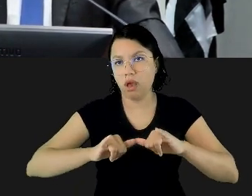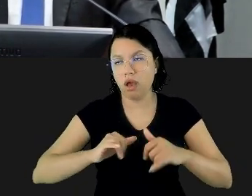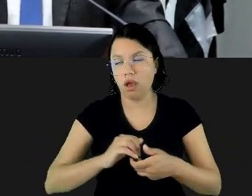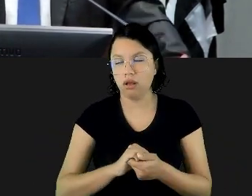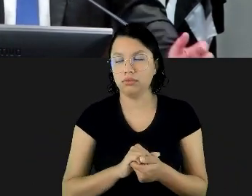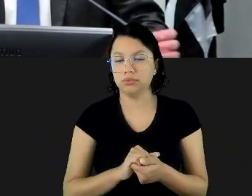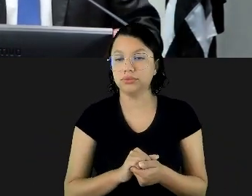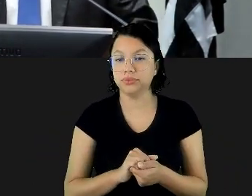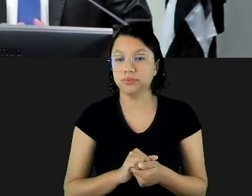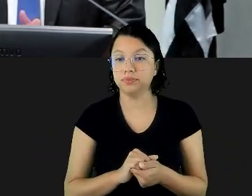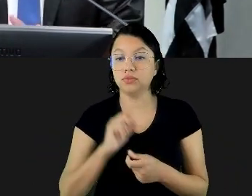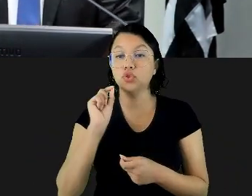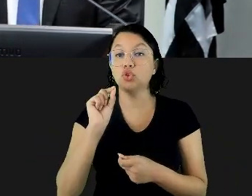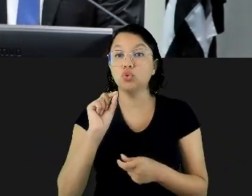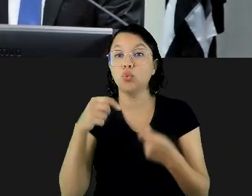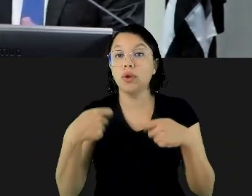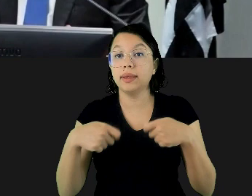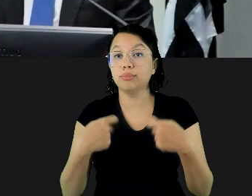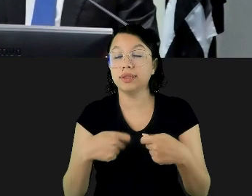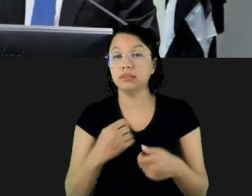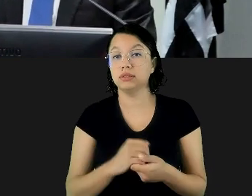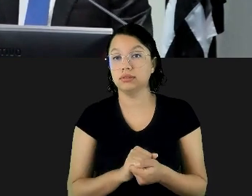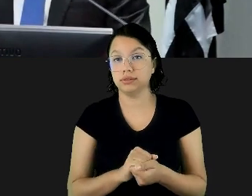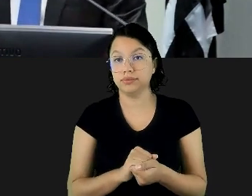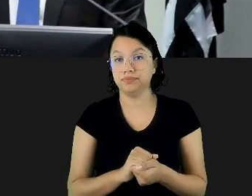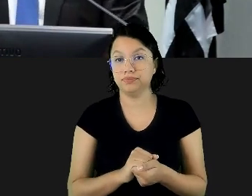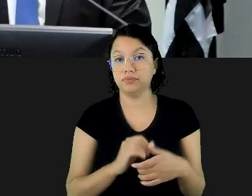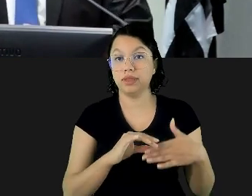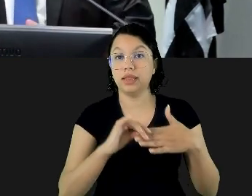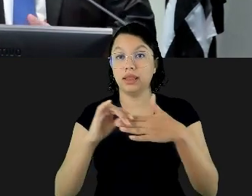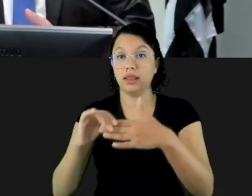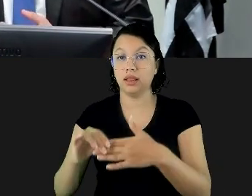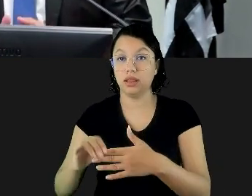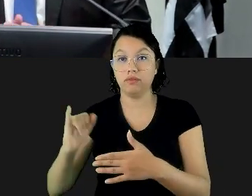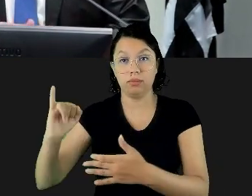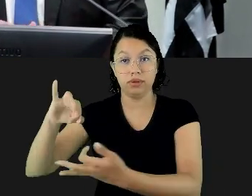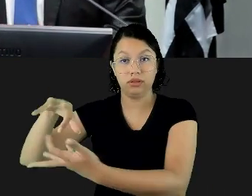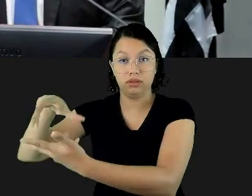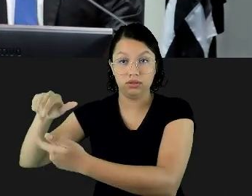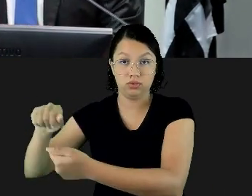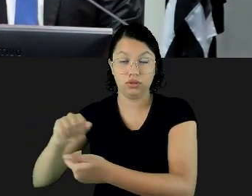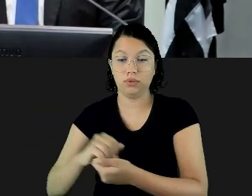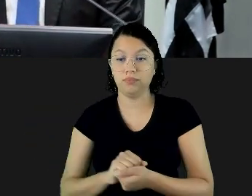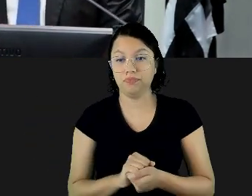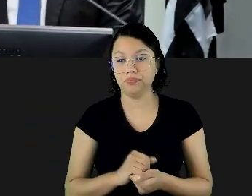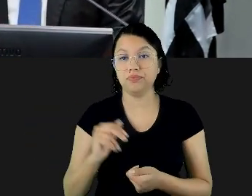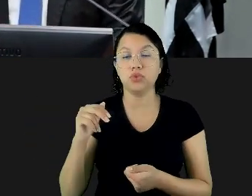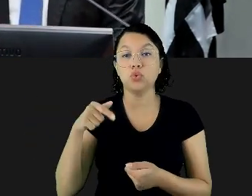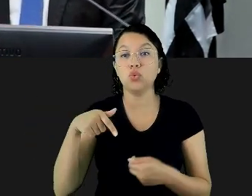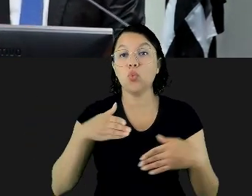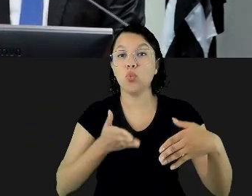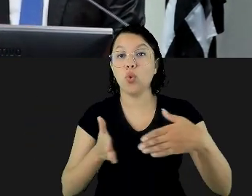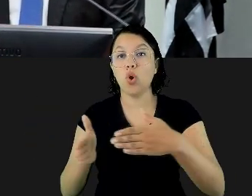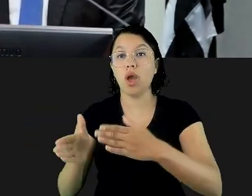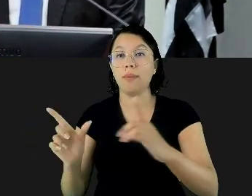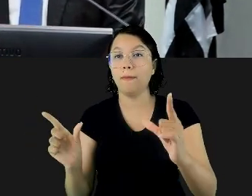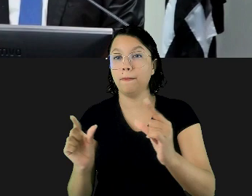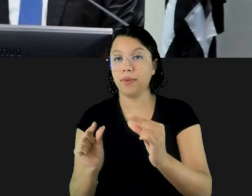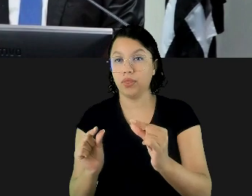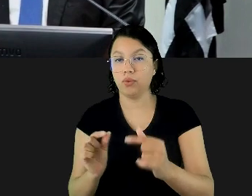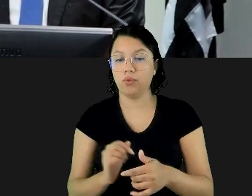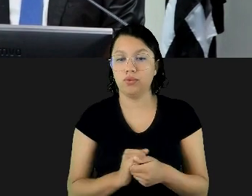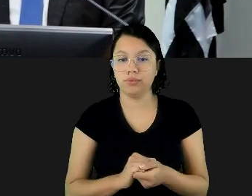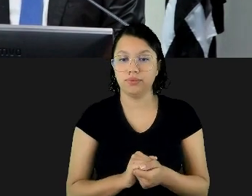se precisa levar para fora num caminho mais curto,